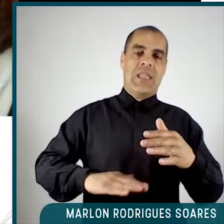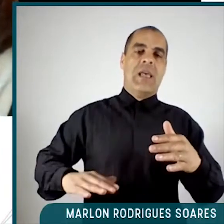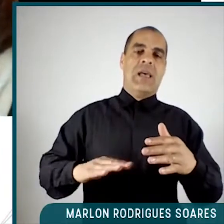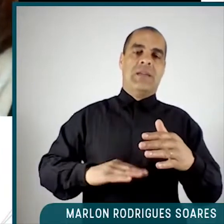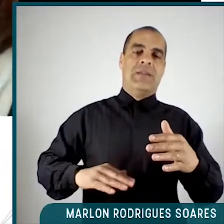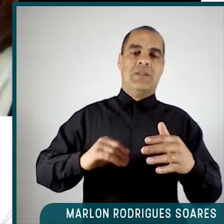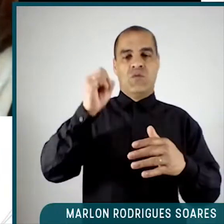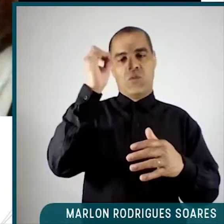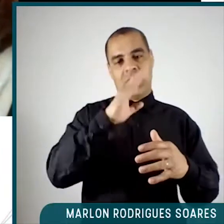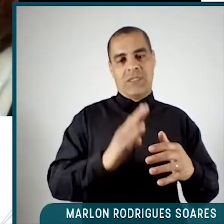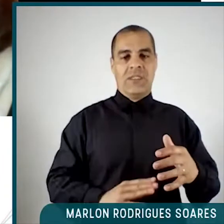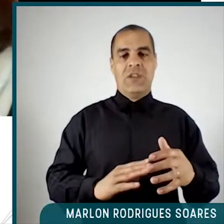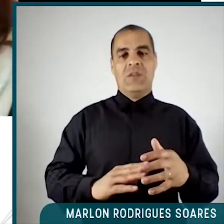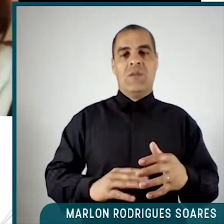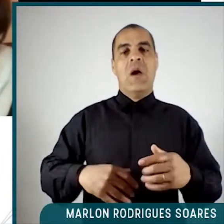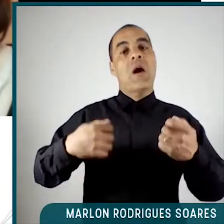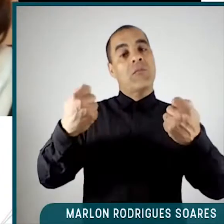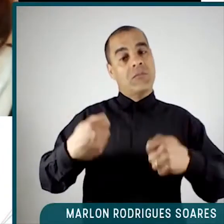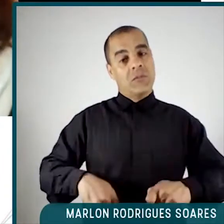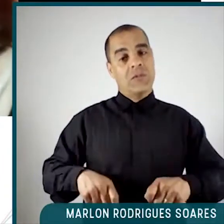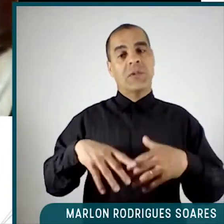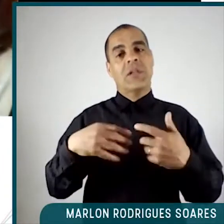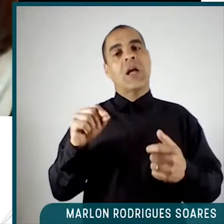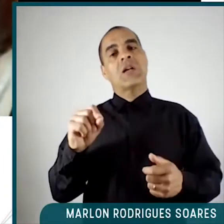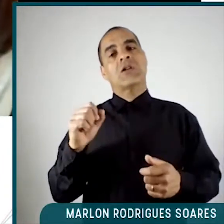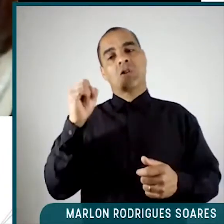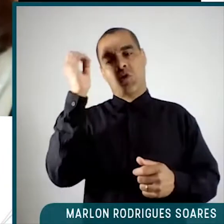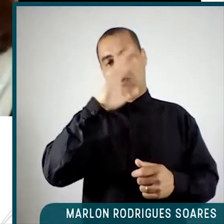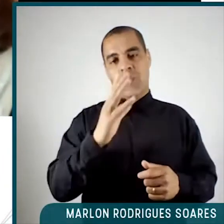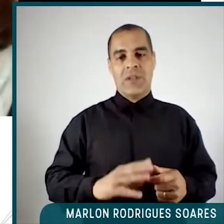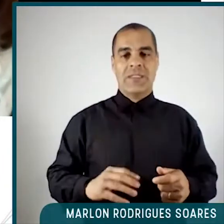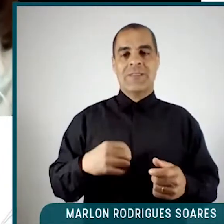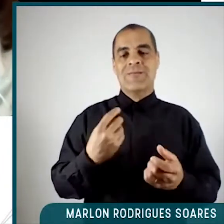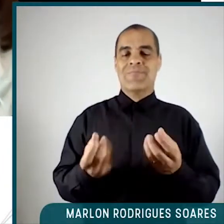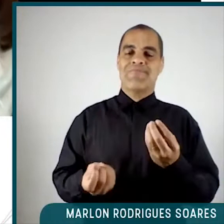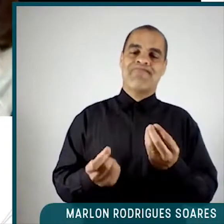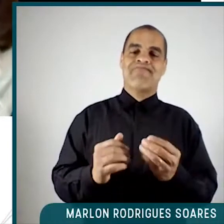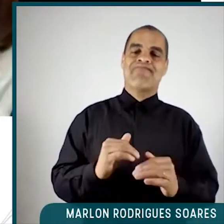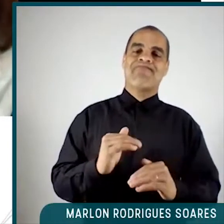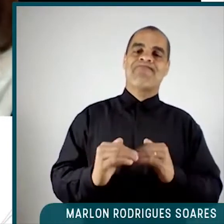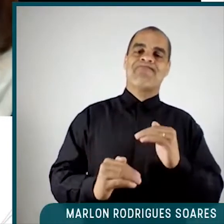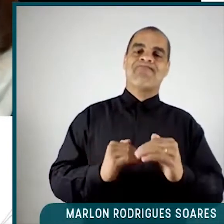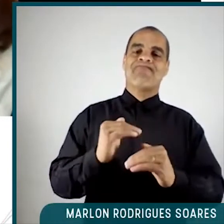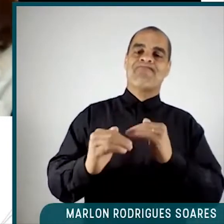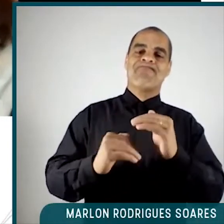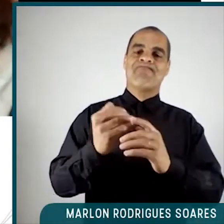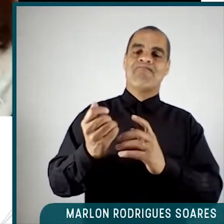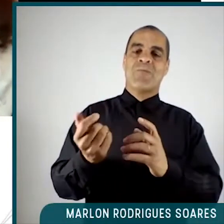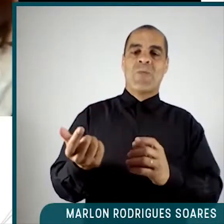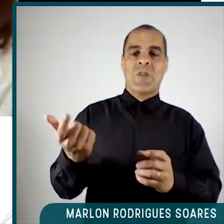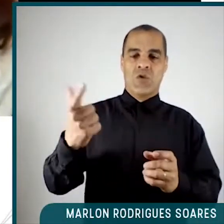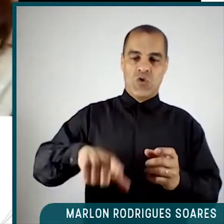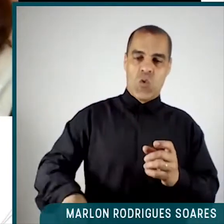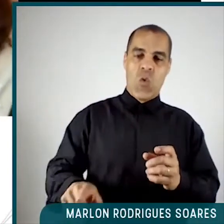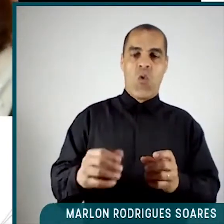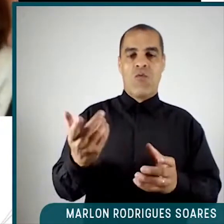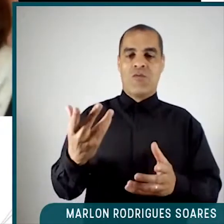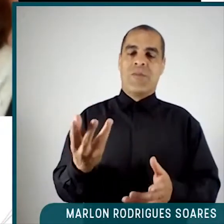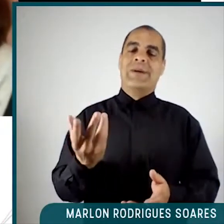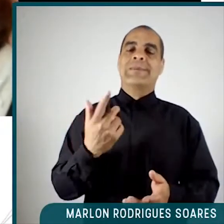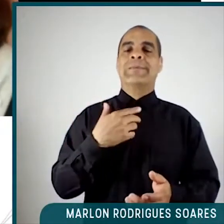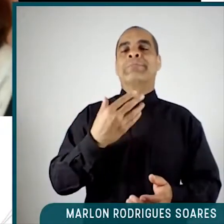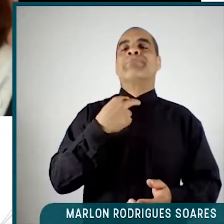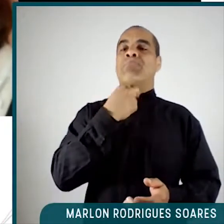a possibilidade de que o Brasil componha uma visão, uma presença, uma